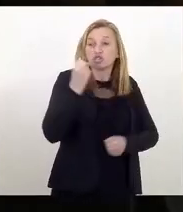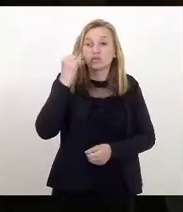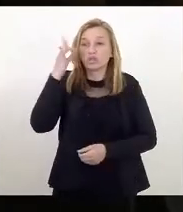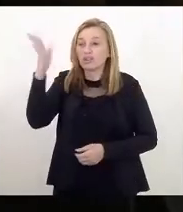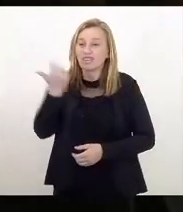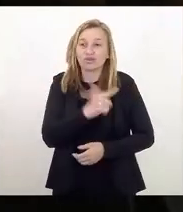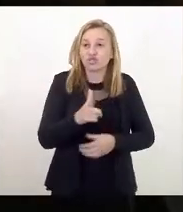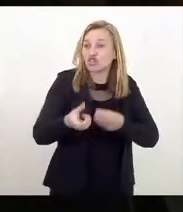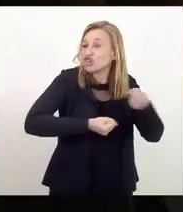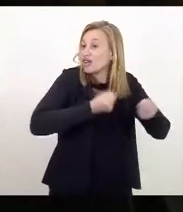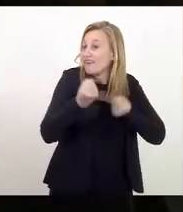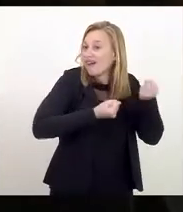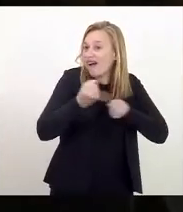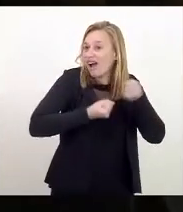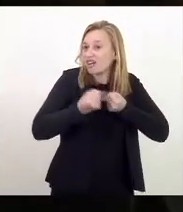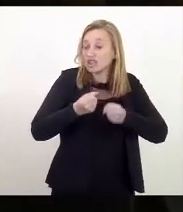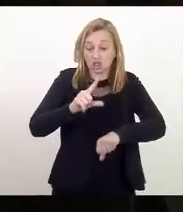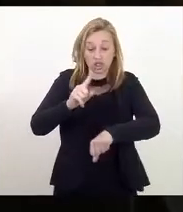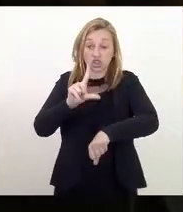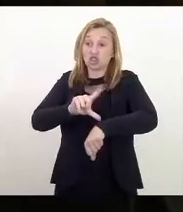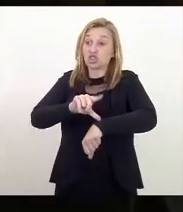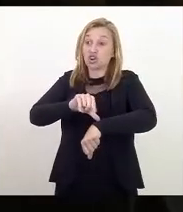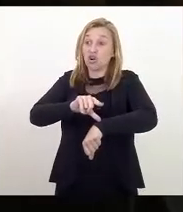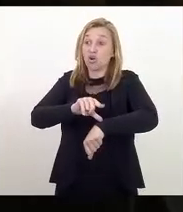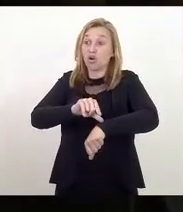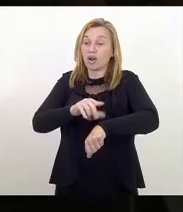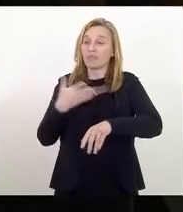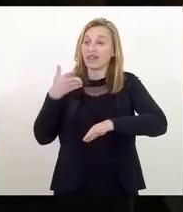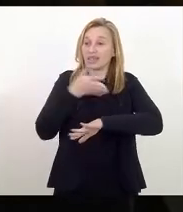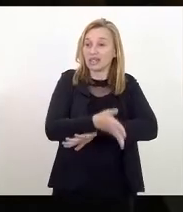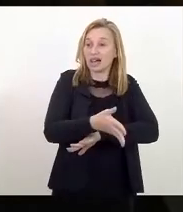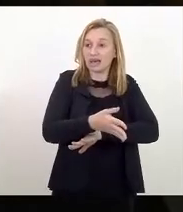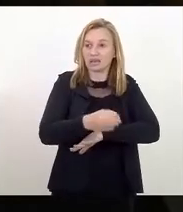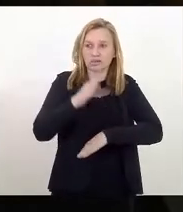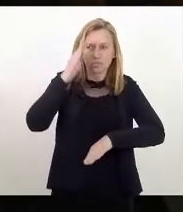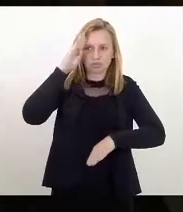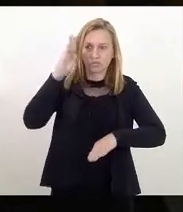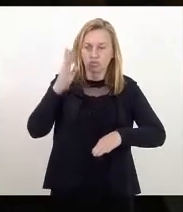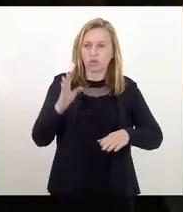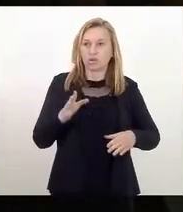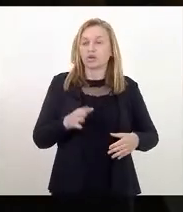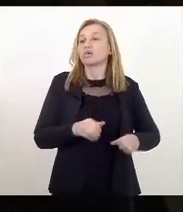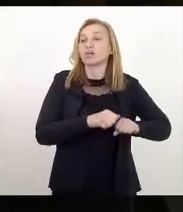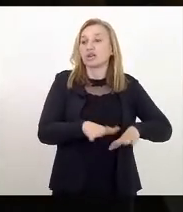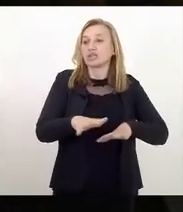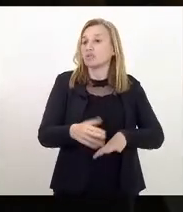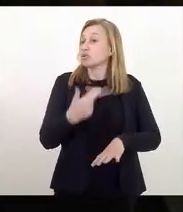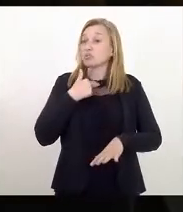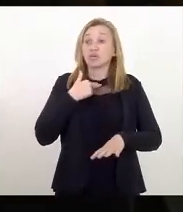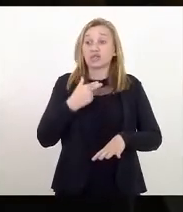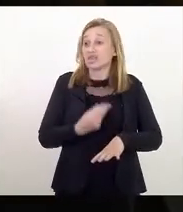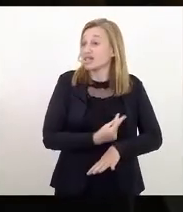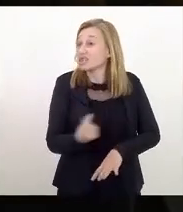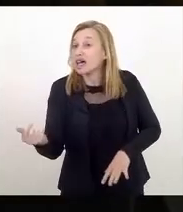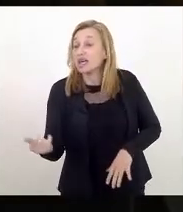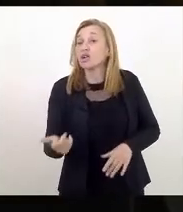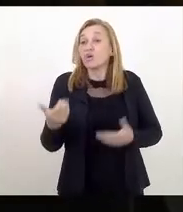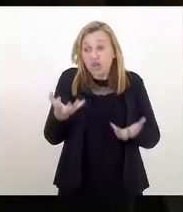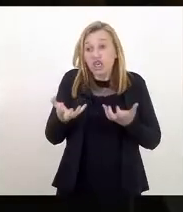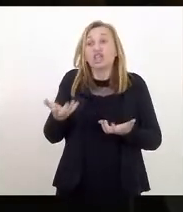E tinha hora para entrar no quartel, mas não tinha hora para sair. E eu queria estudar, eu não queria seguir,